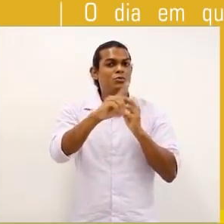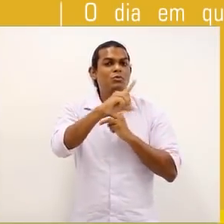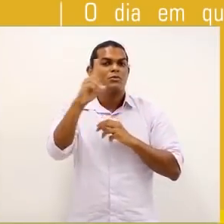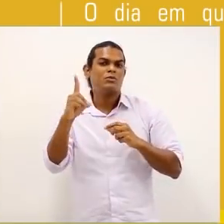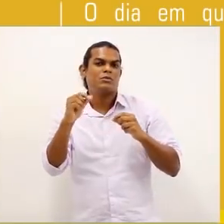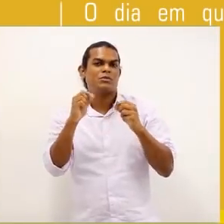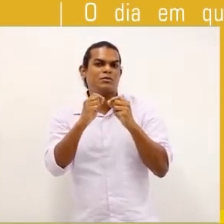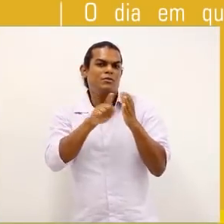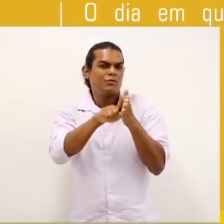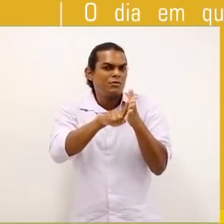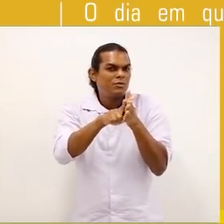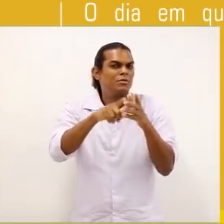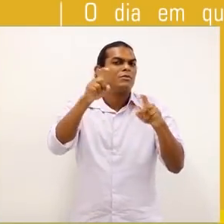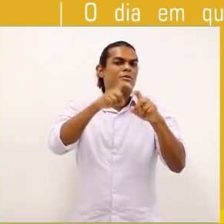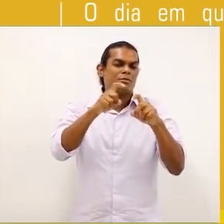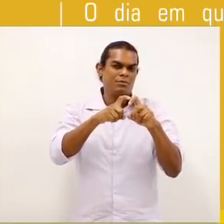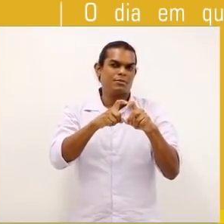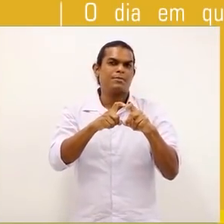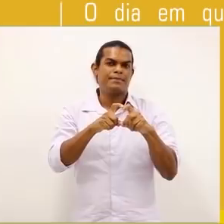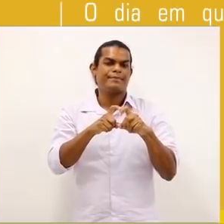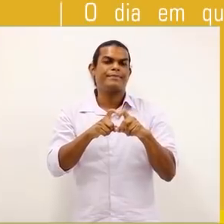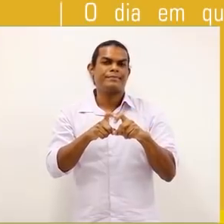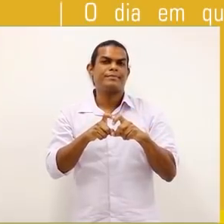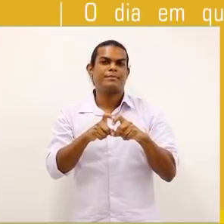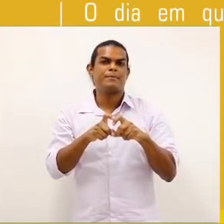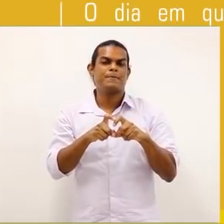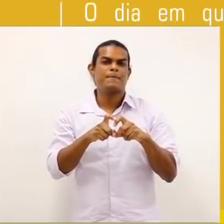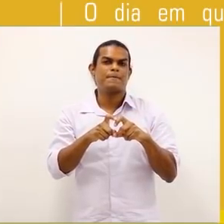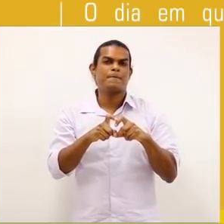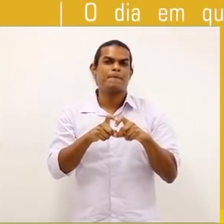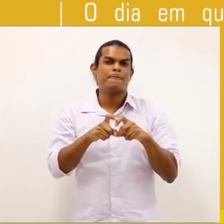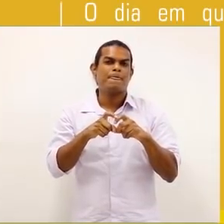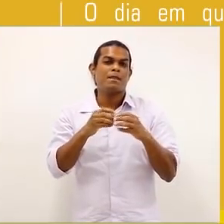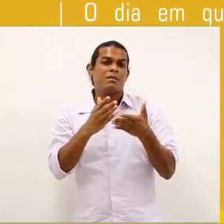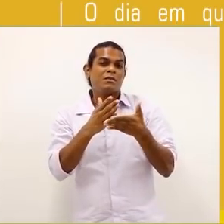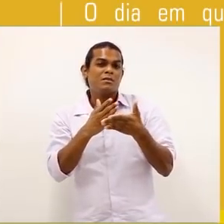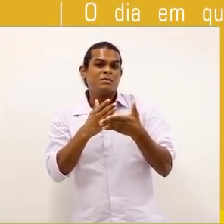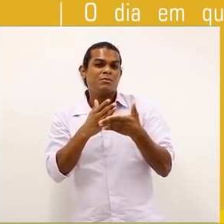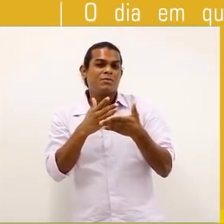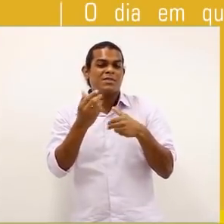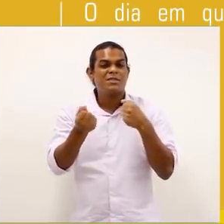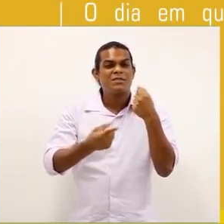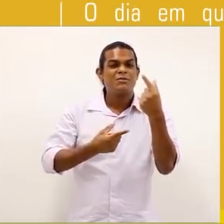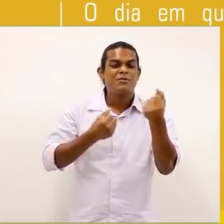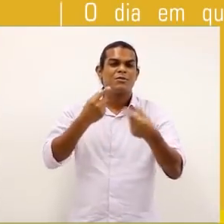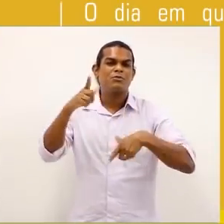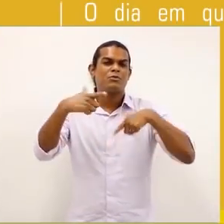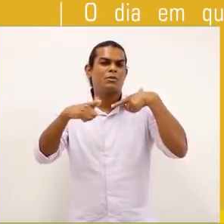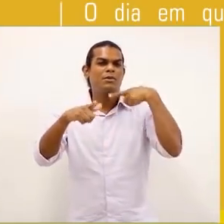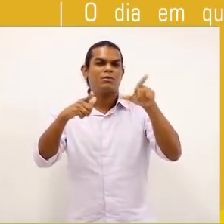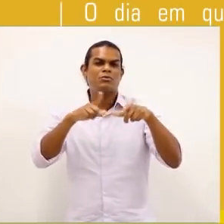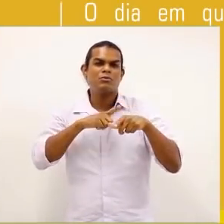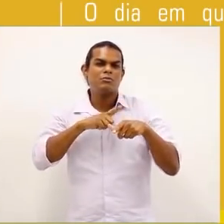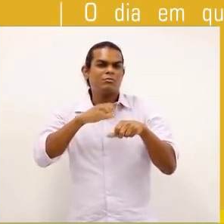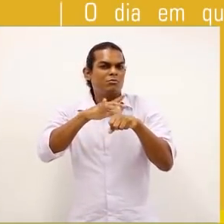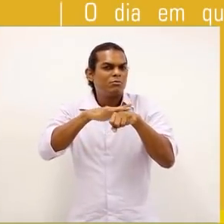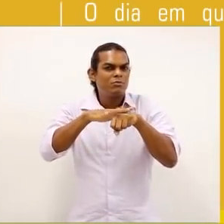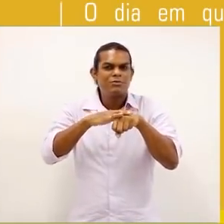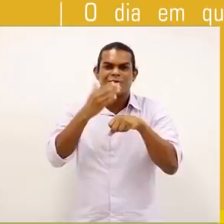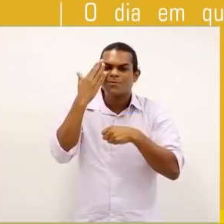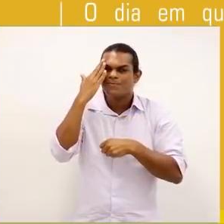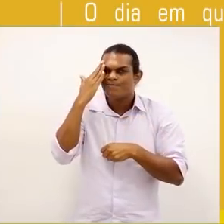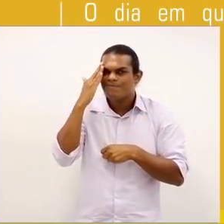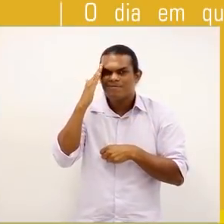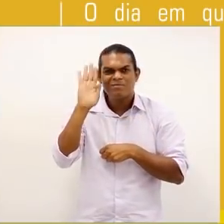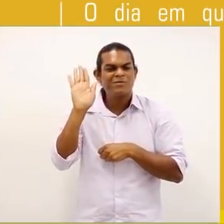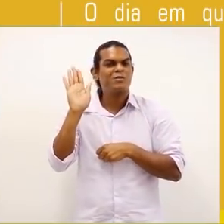próprio dia que aconteceu, ali todo mundo tomou conhecimento. Às vezes você tem uma doença do trabalho, vem a surgir num momento tal,